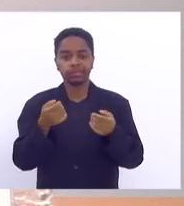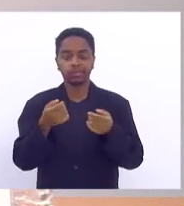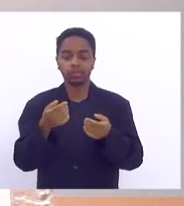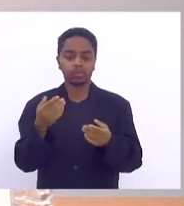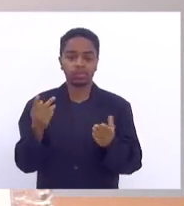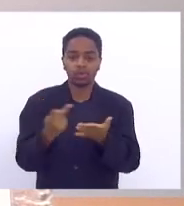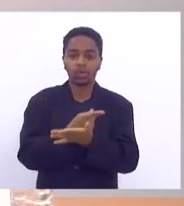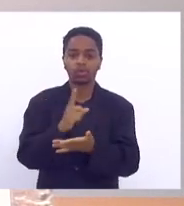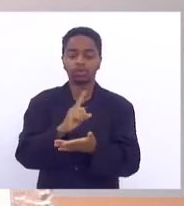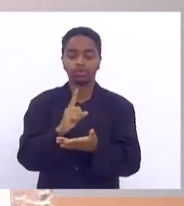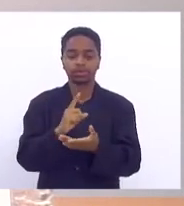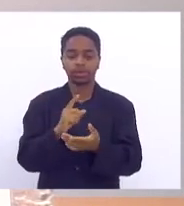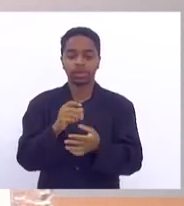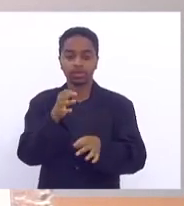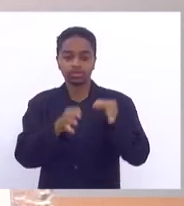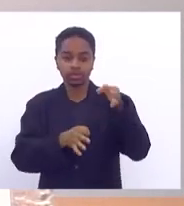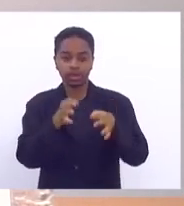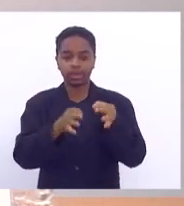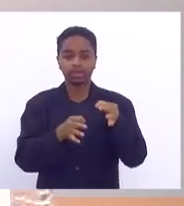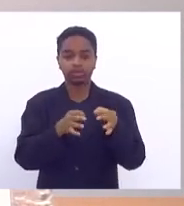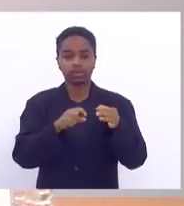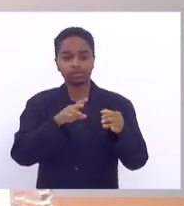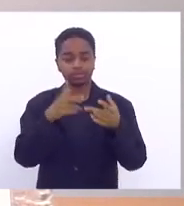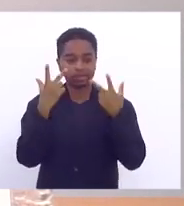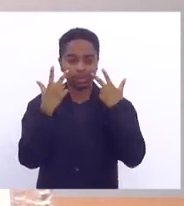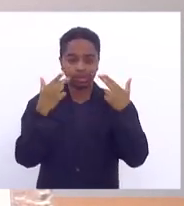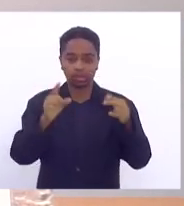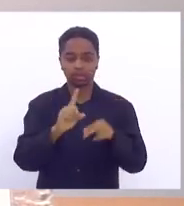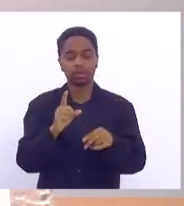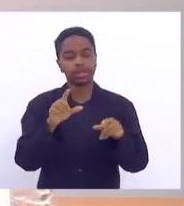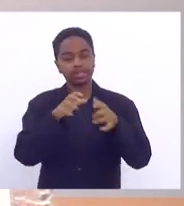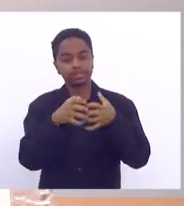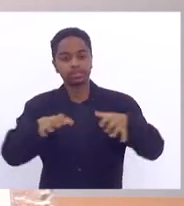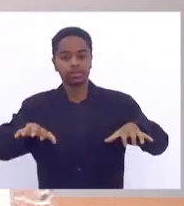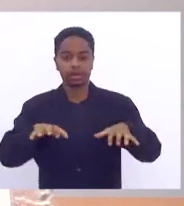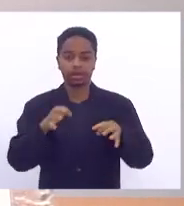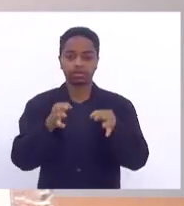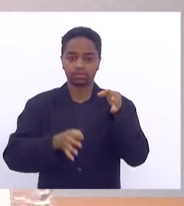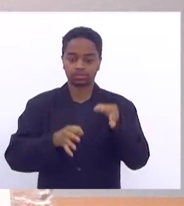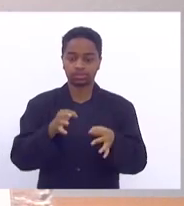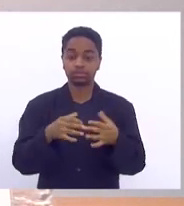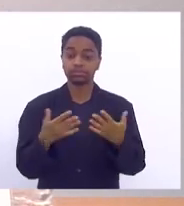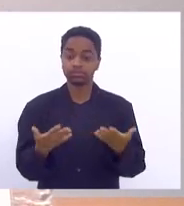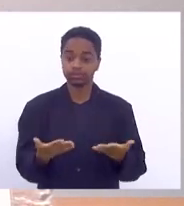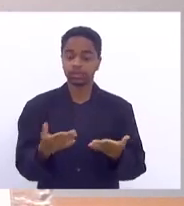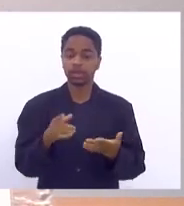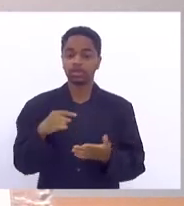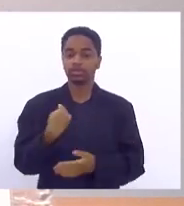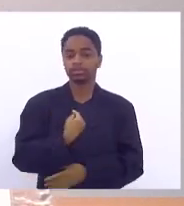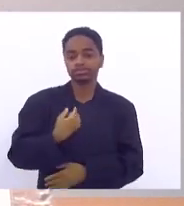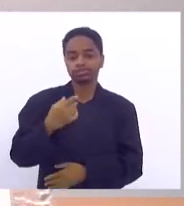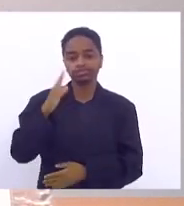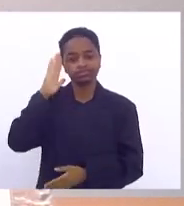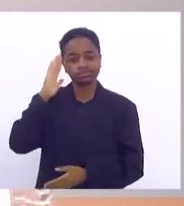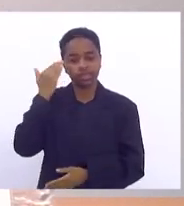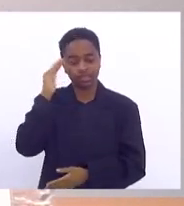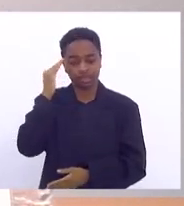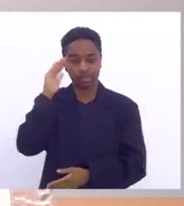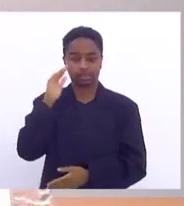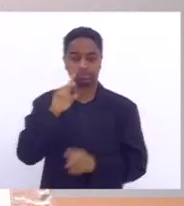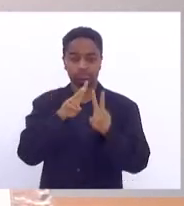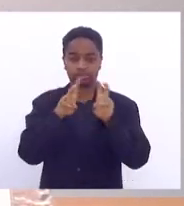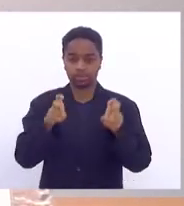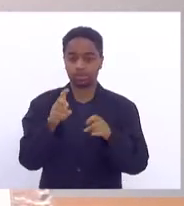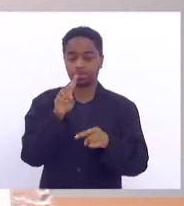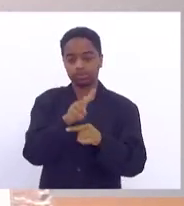foro específico eh e a gente tratando da imunidade aqui tendo como esse primeiro painel o professor solto